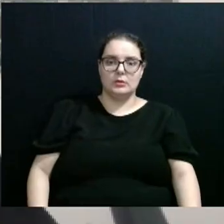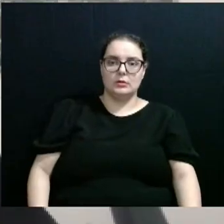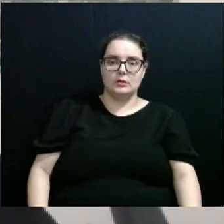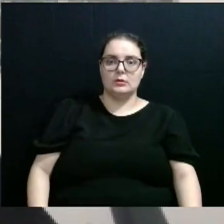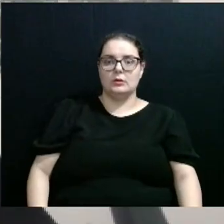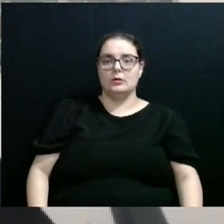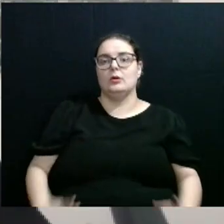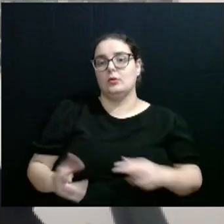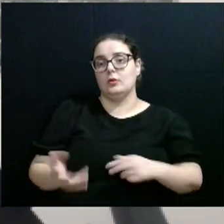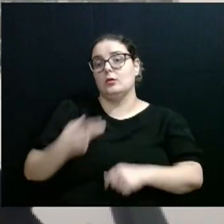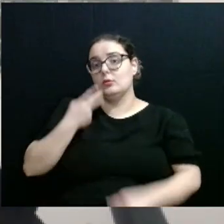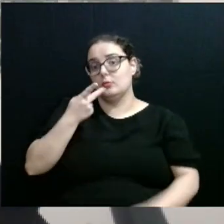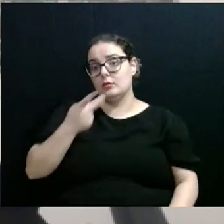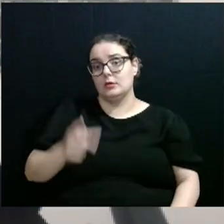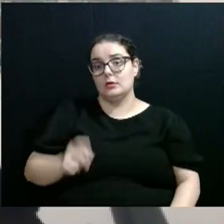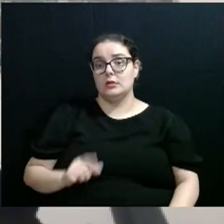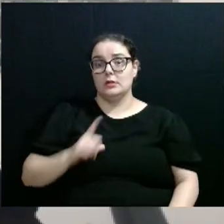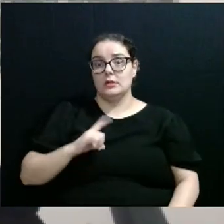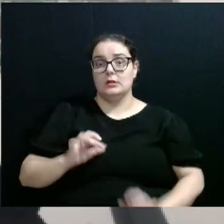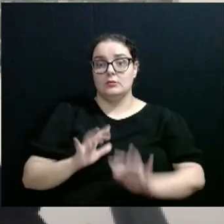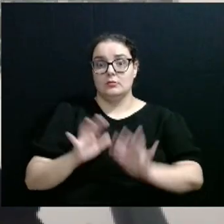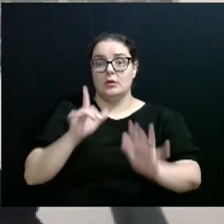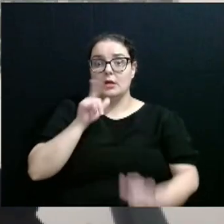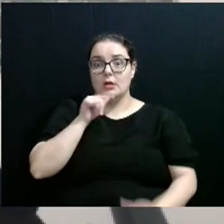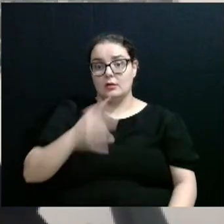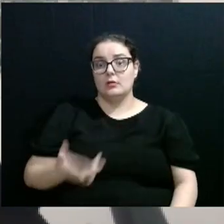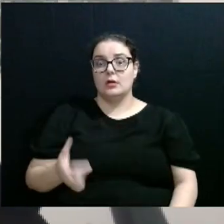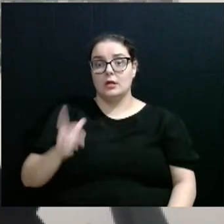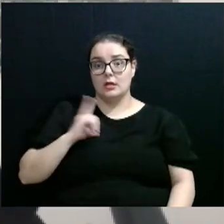tem evaporação da água, e sim você tem essa água